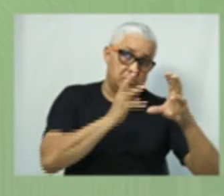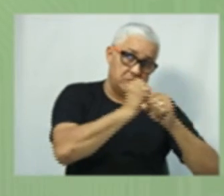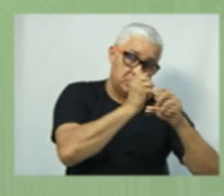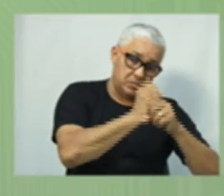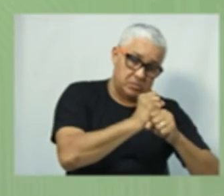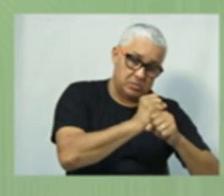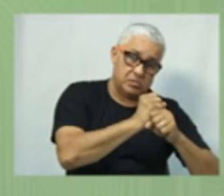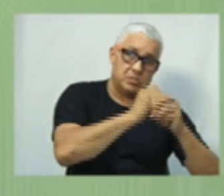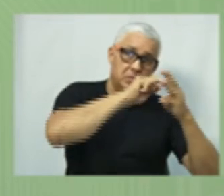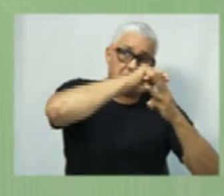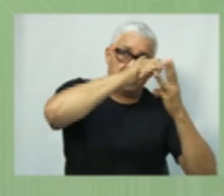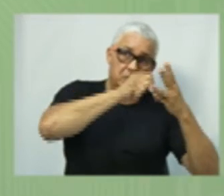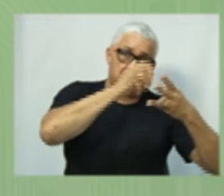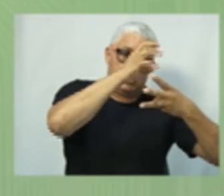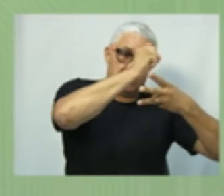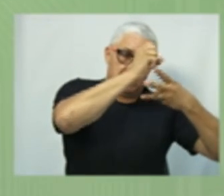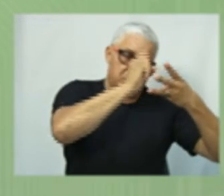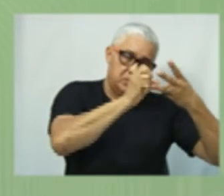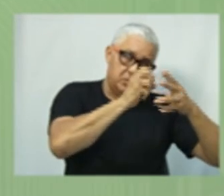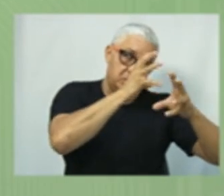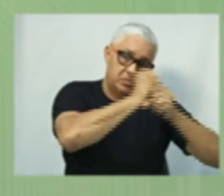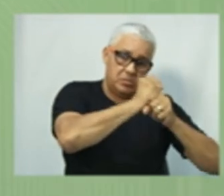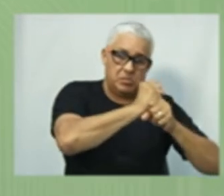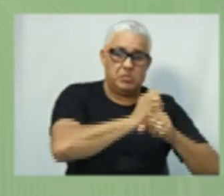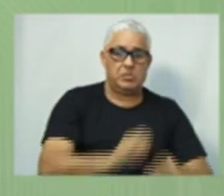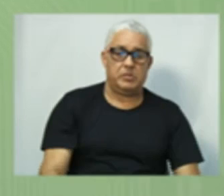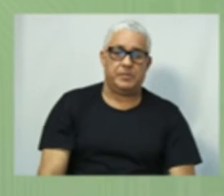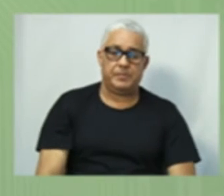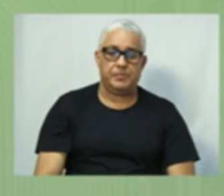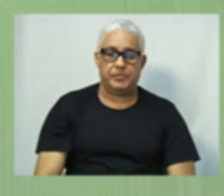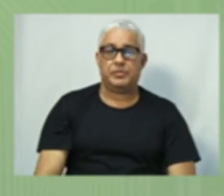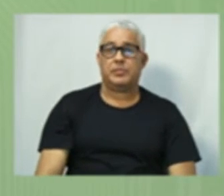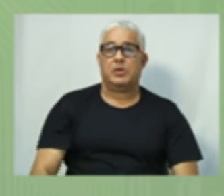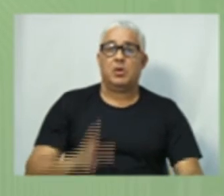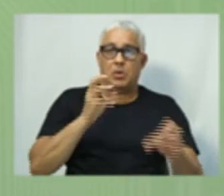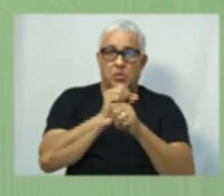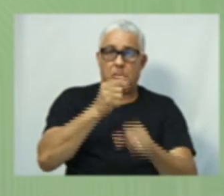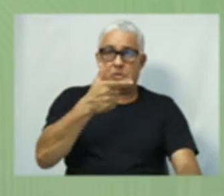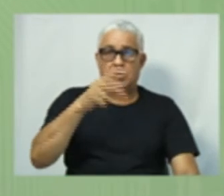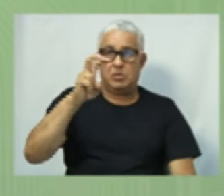os trimestres. Portanto, nesse trimestre foi